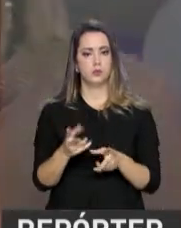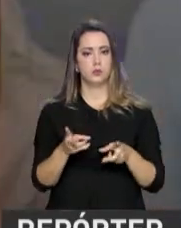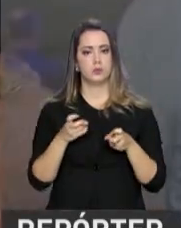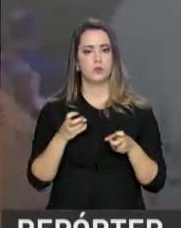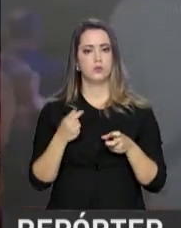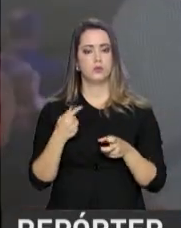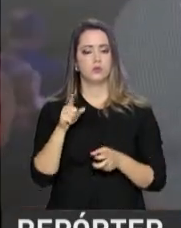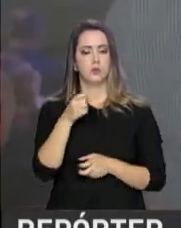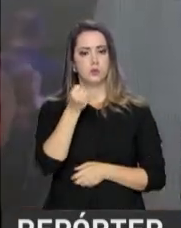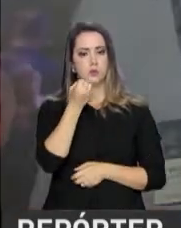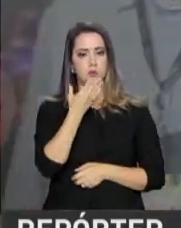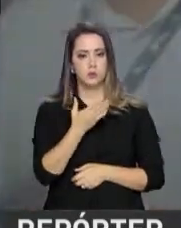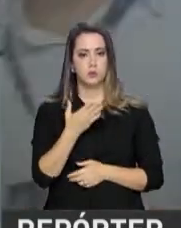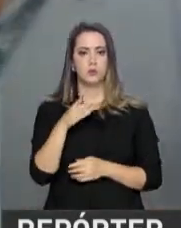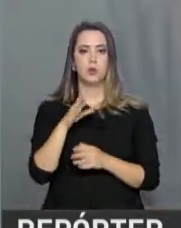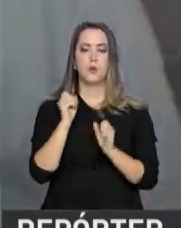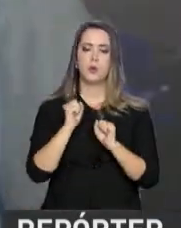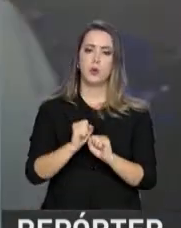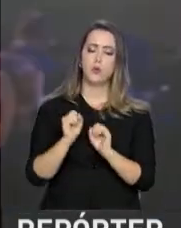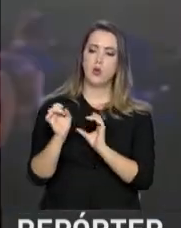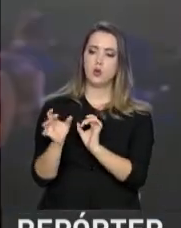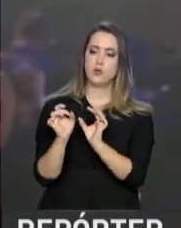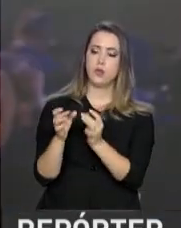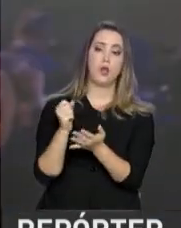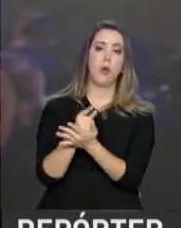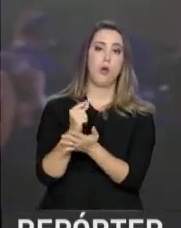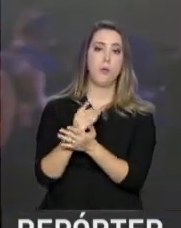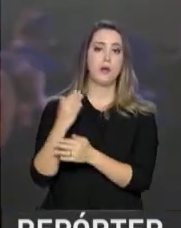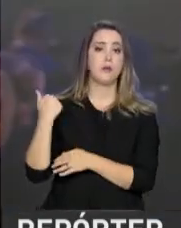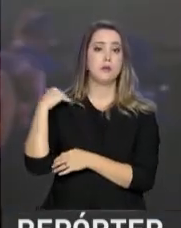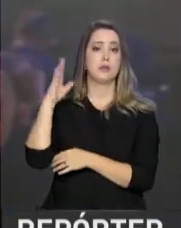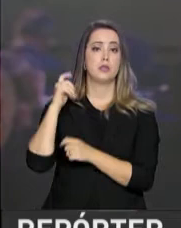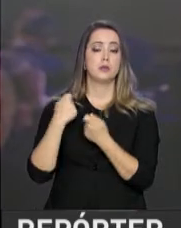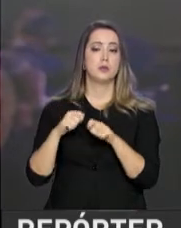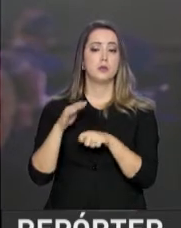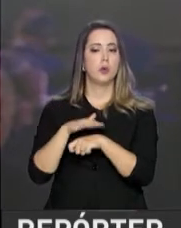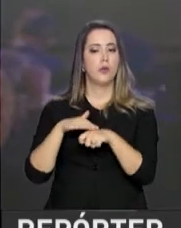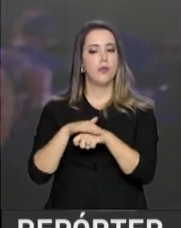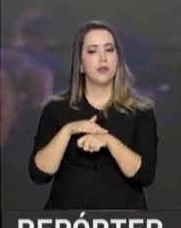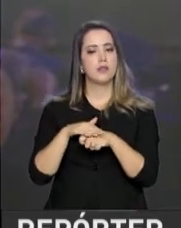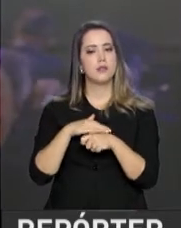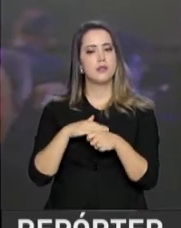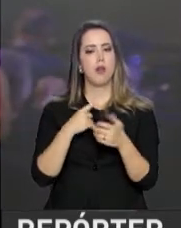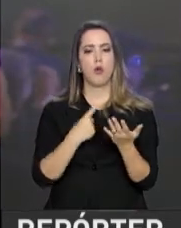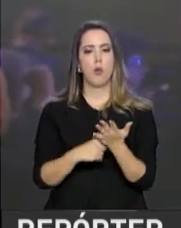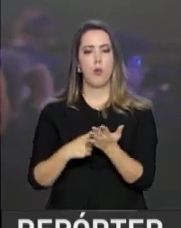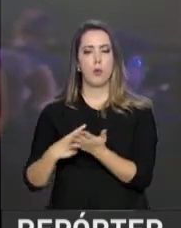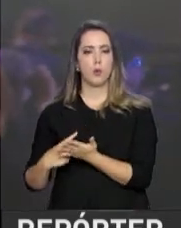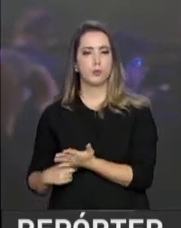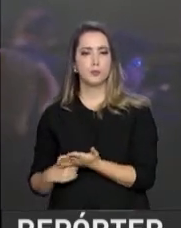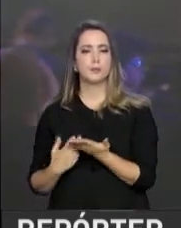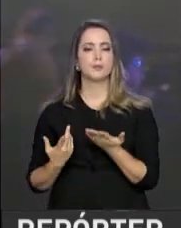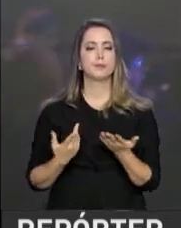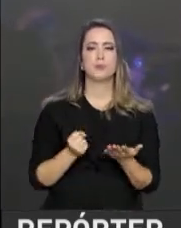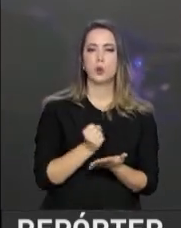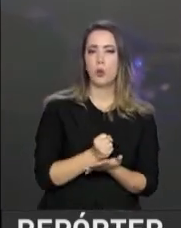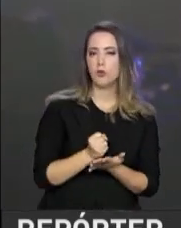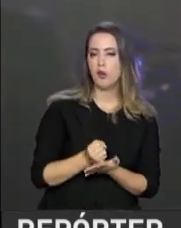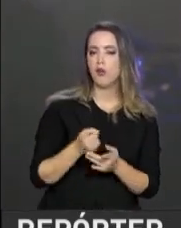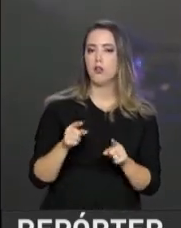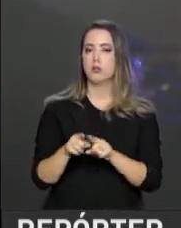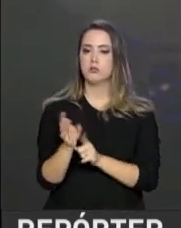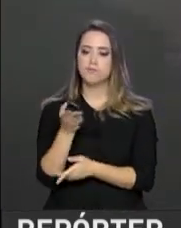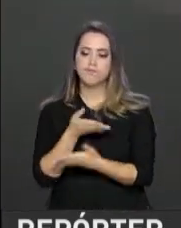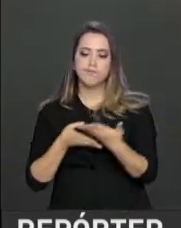muito forte a ser explorado e pra isso aqui pra isso tem que se conversar tem que se acertar fazer acordos de